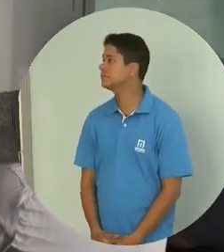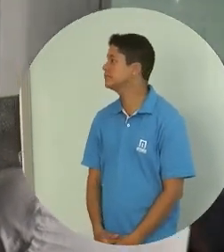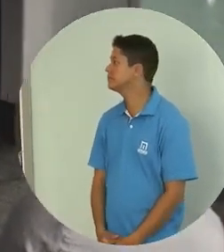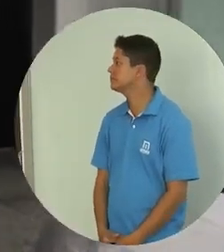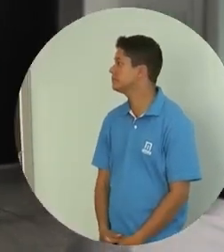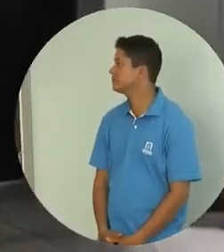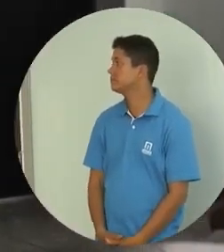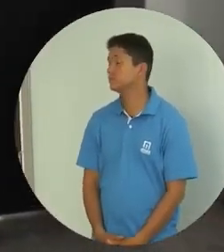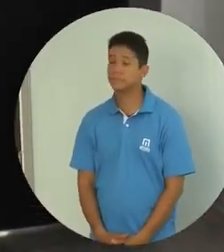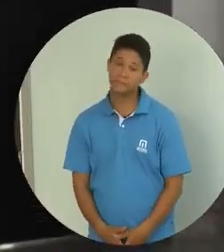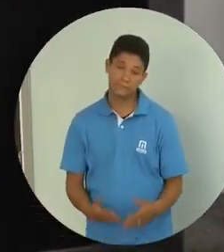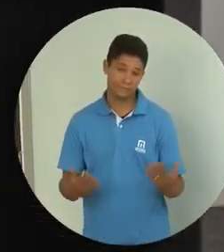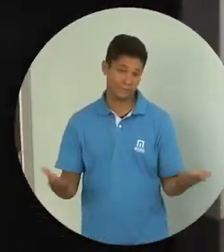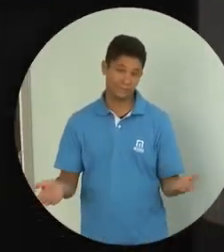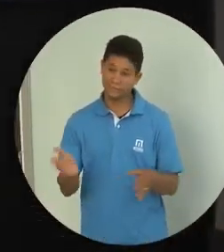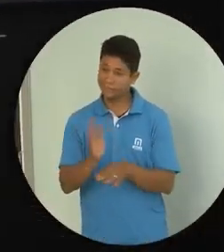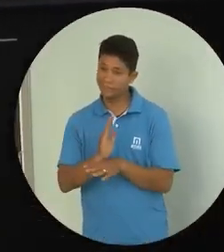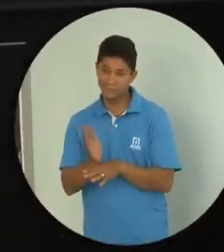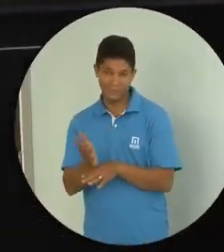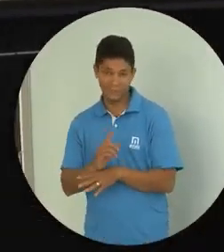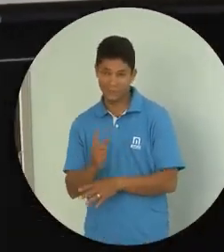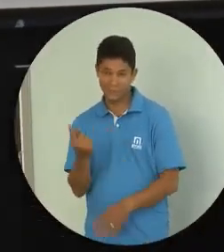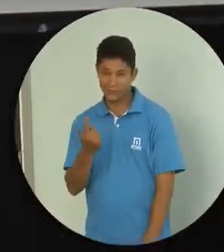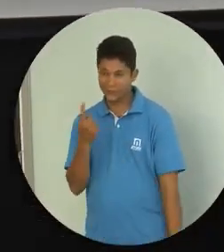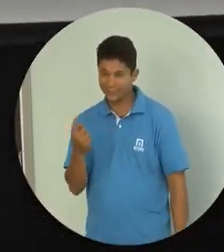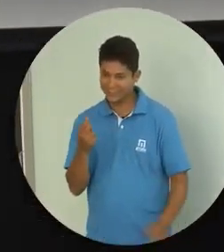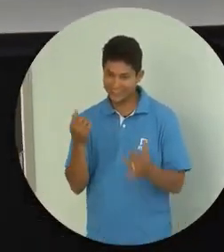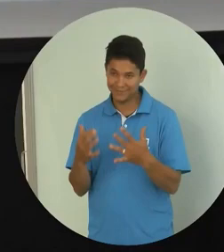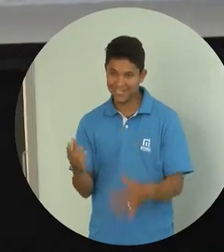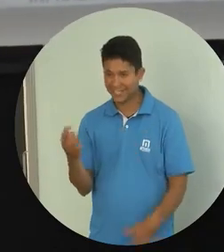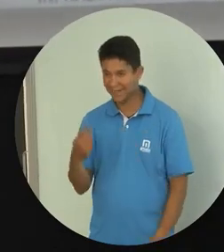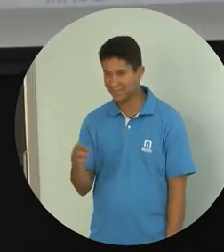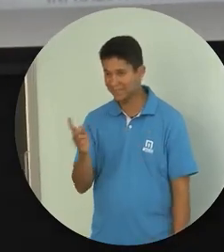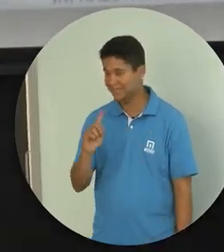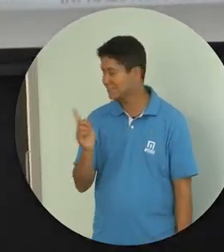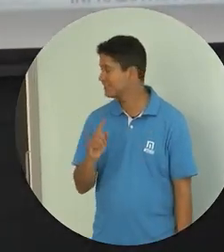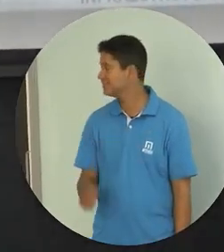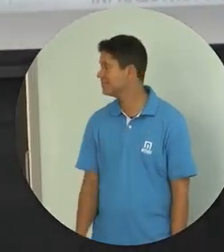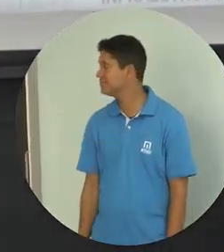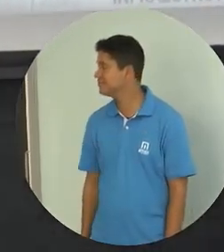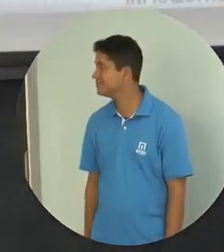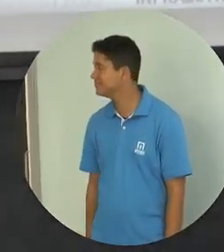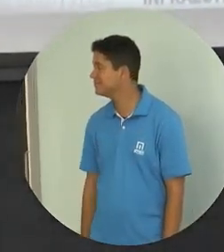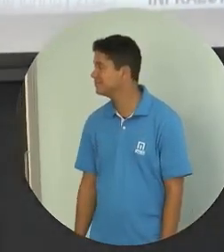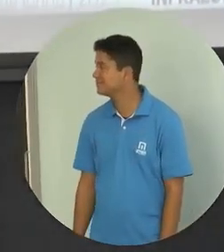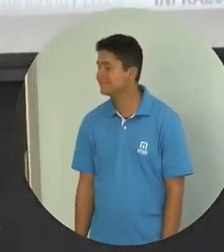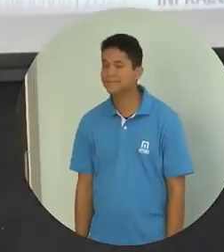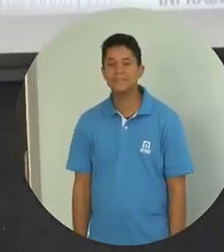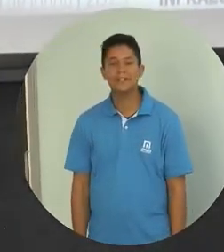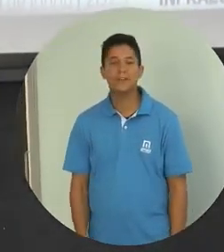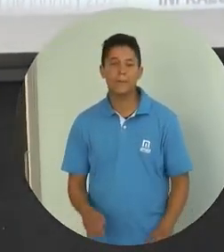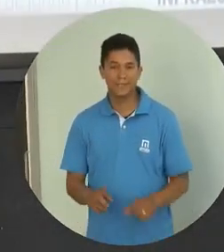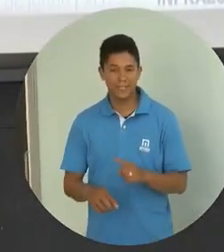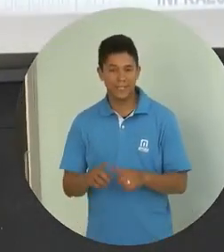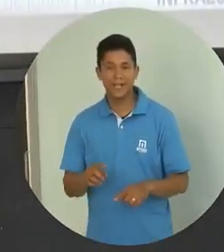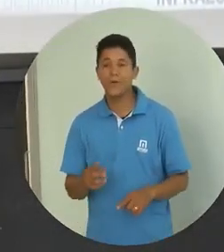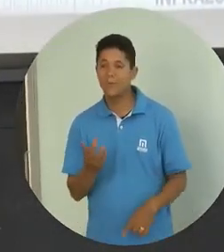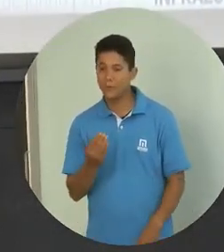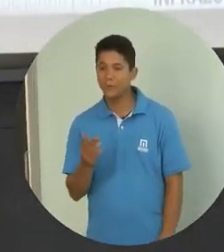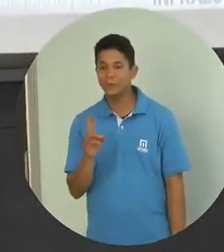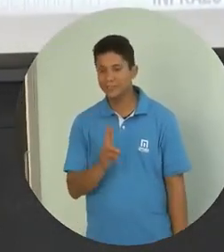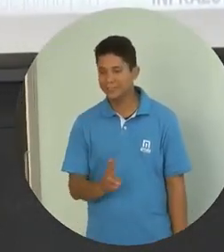o vídeo fala por si, né? Acho que não precisa explicar. É um material também muito utilizado, que a gente tem aplicado